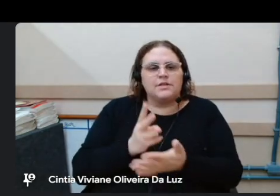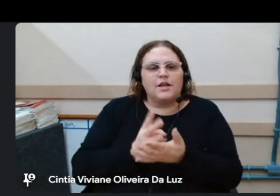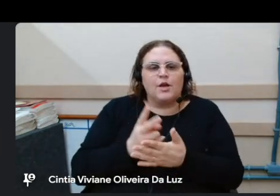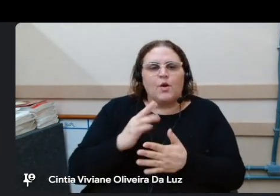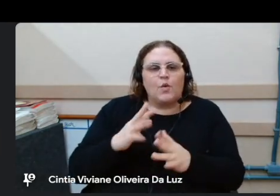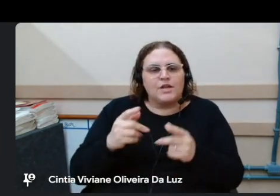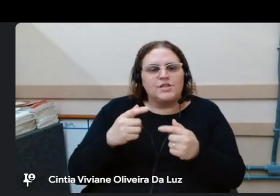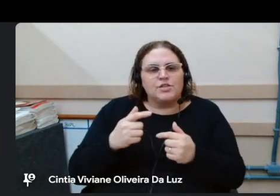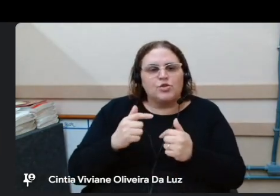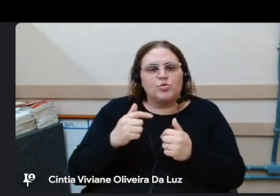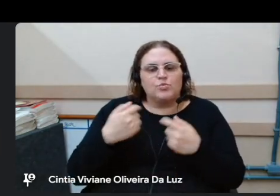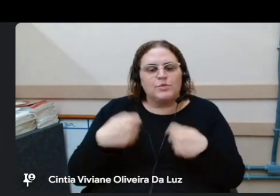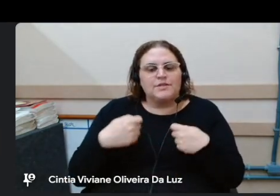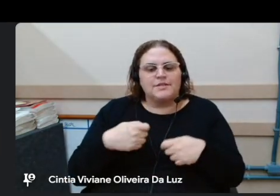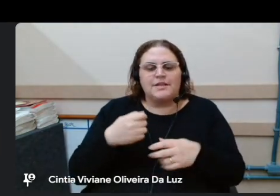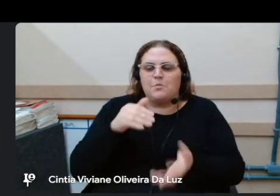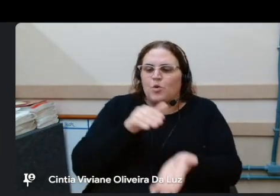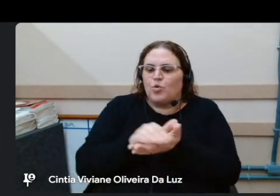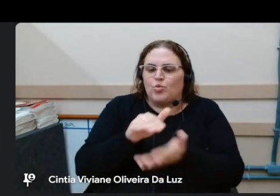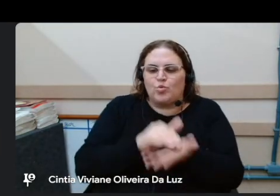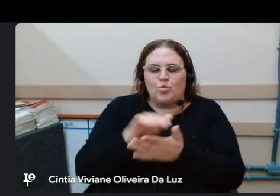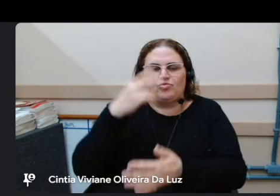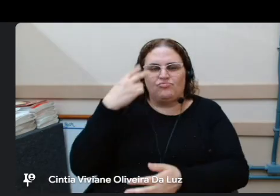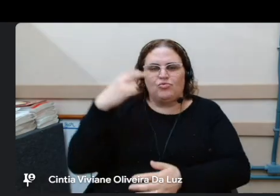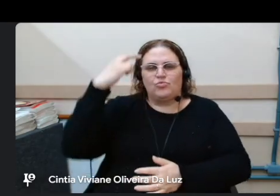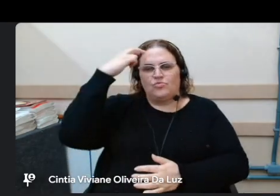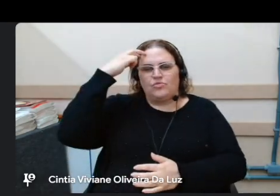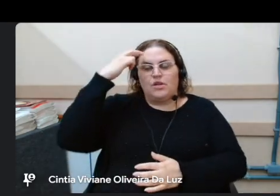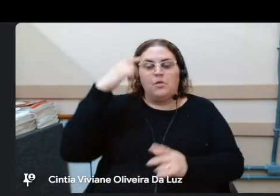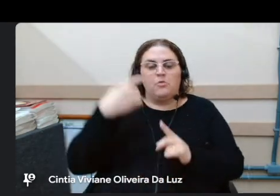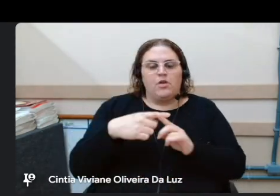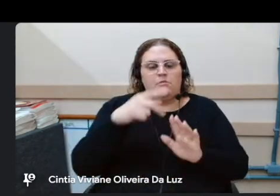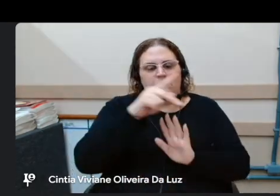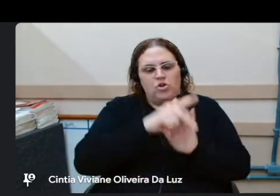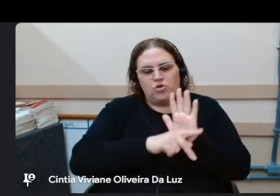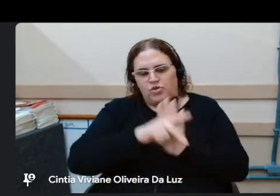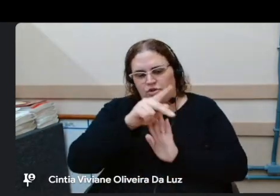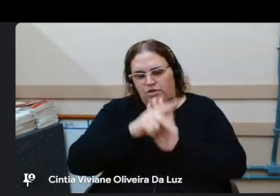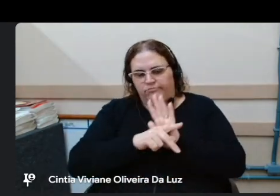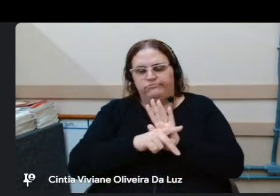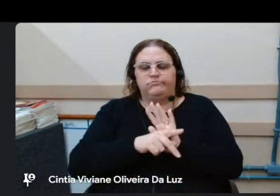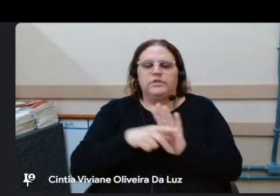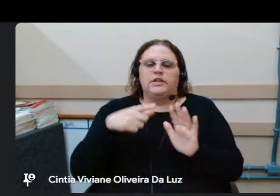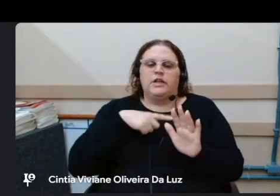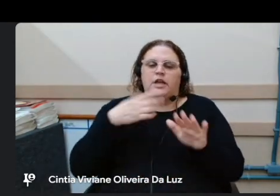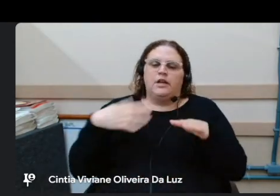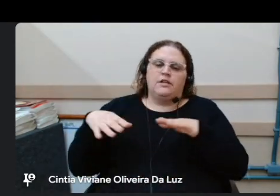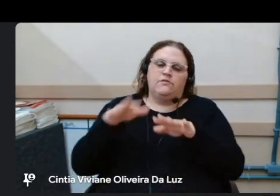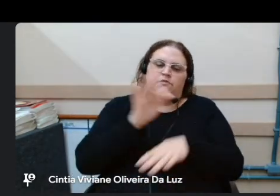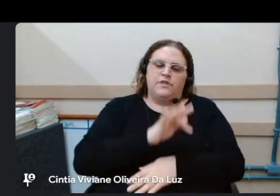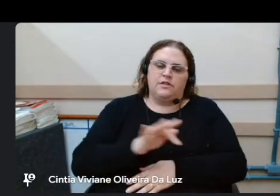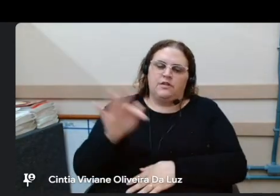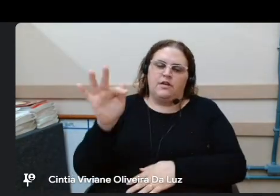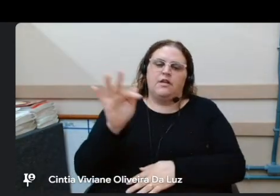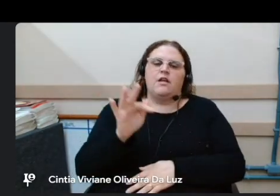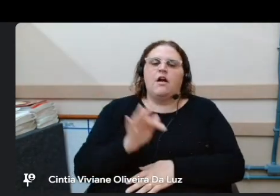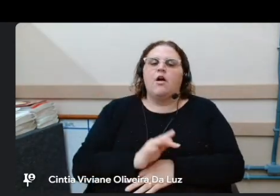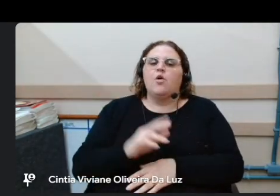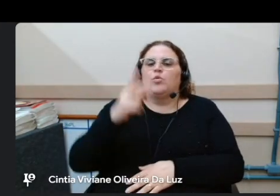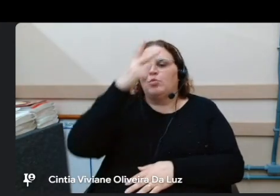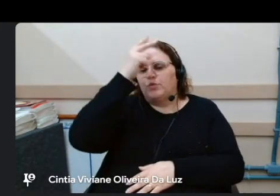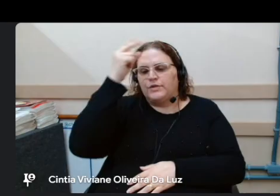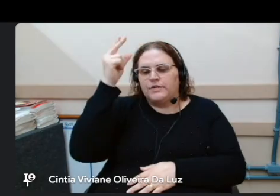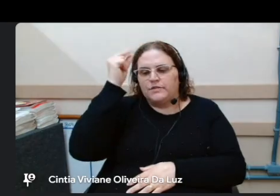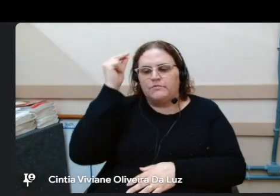eh para se manter quase todo mundo agora tem que virar produtor cultural porque os projetos que vem a nível